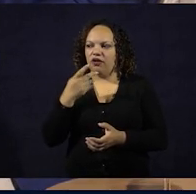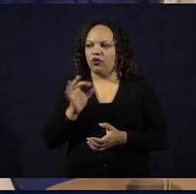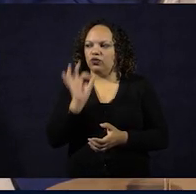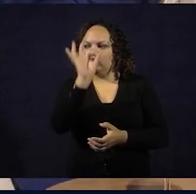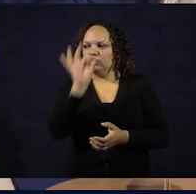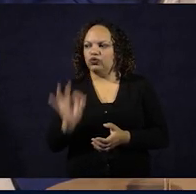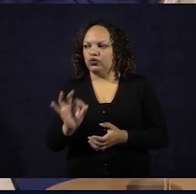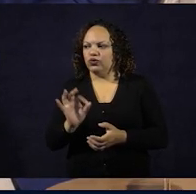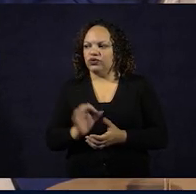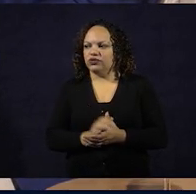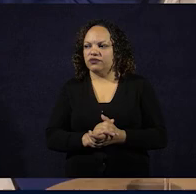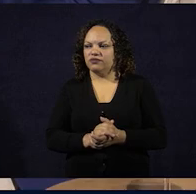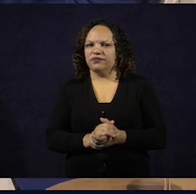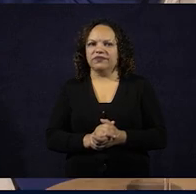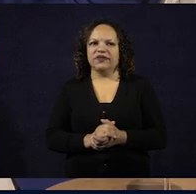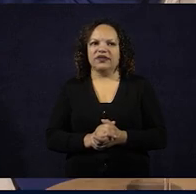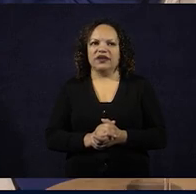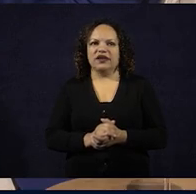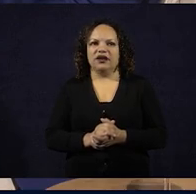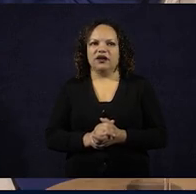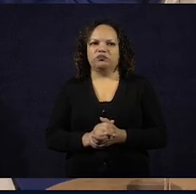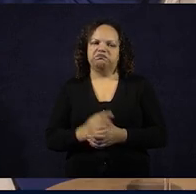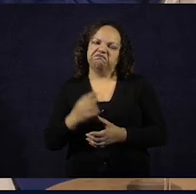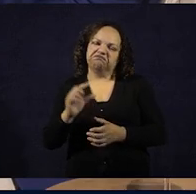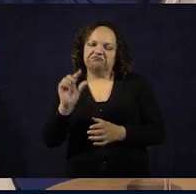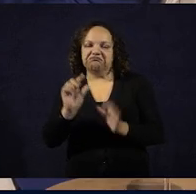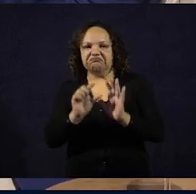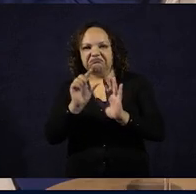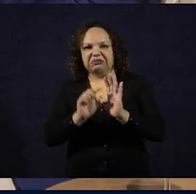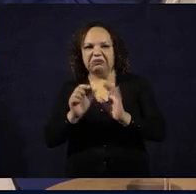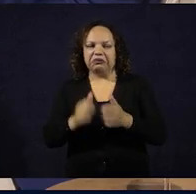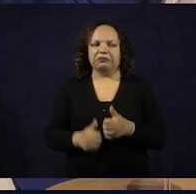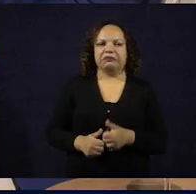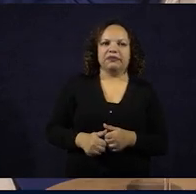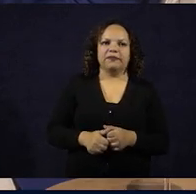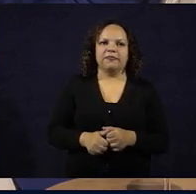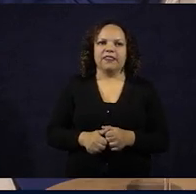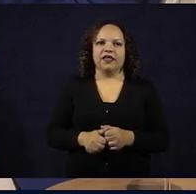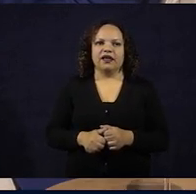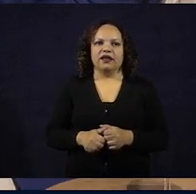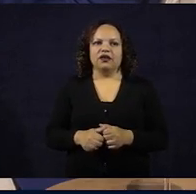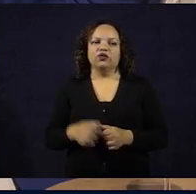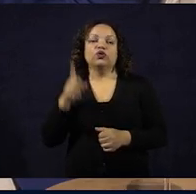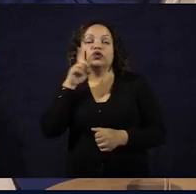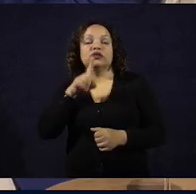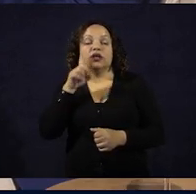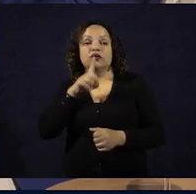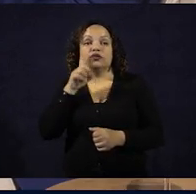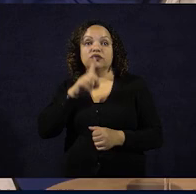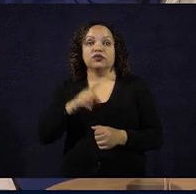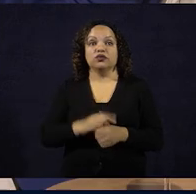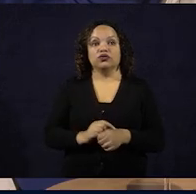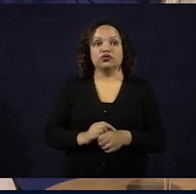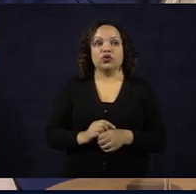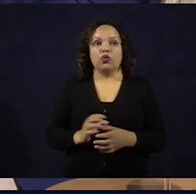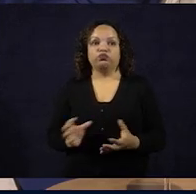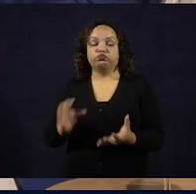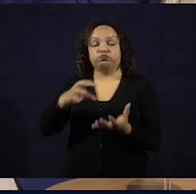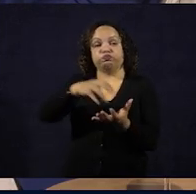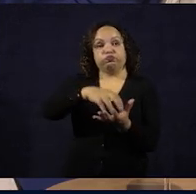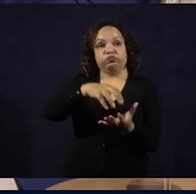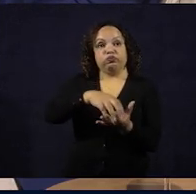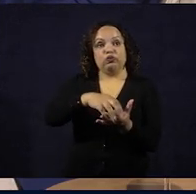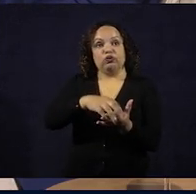que a gente tá de fato um pouco mais pessimista aí com a inflação a inflação podemos surpreender para cima ainda nos Estados Unidos o núcleo da inflação